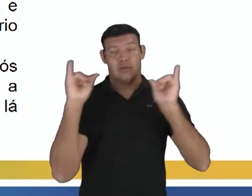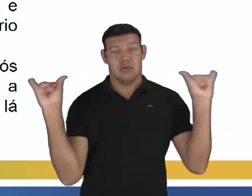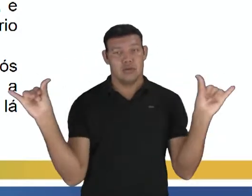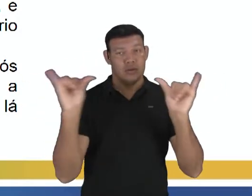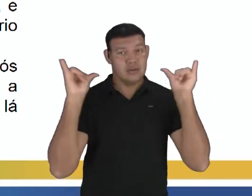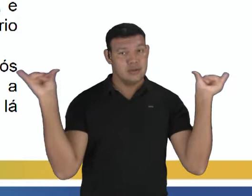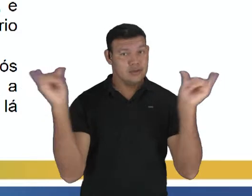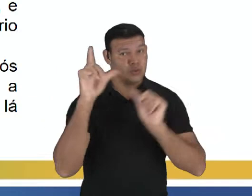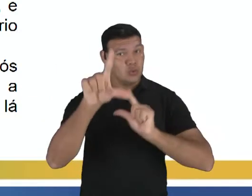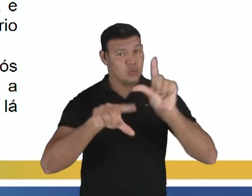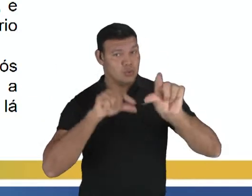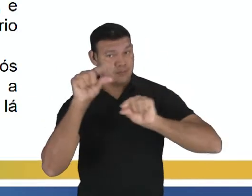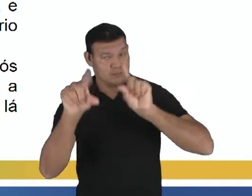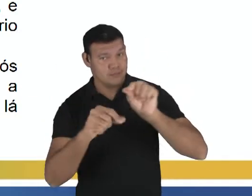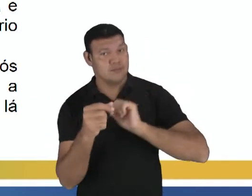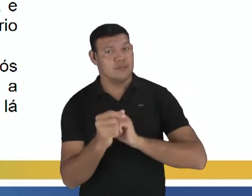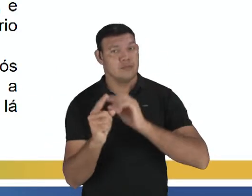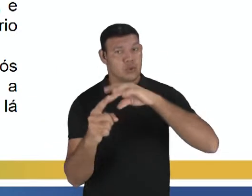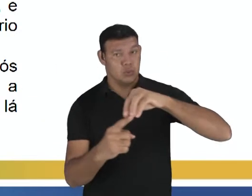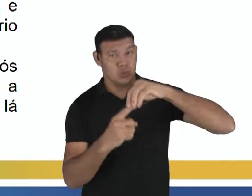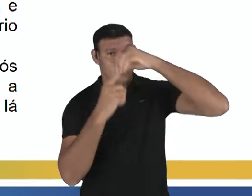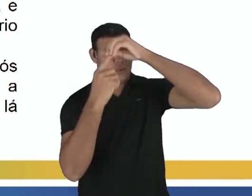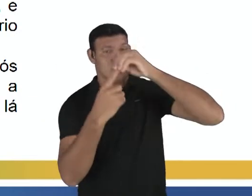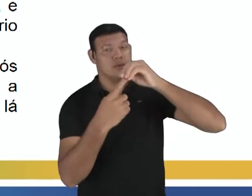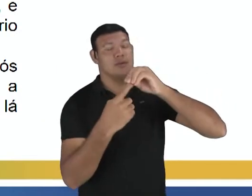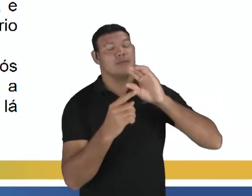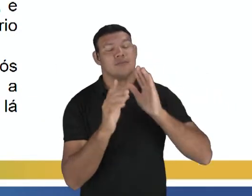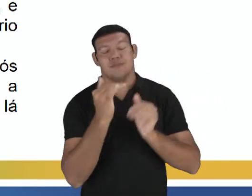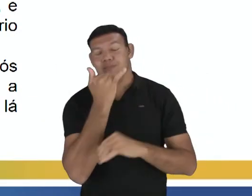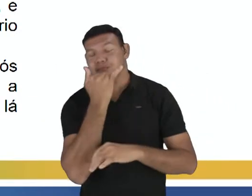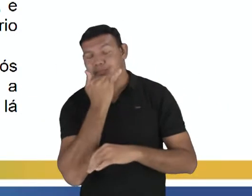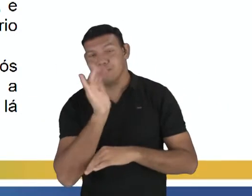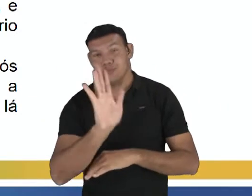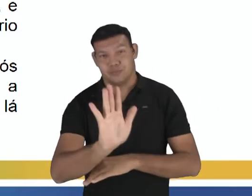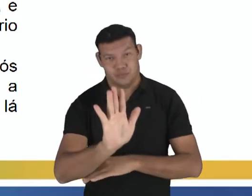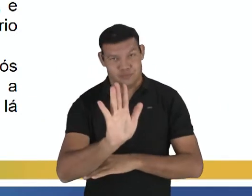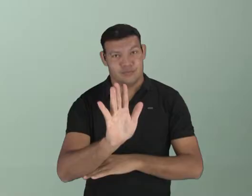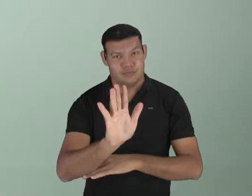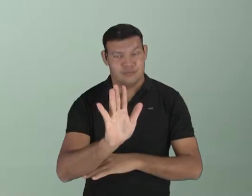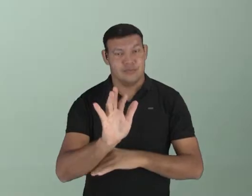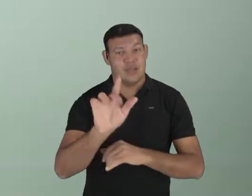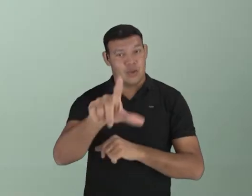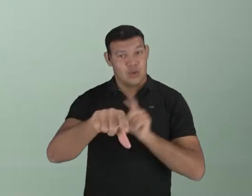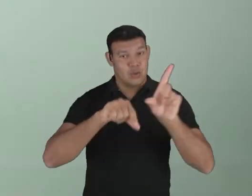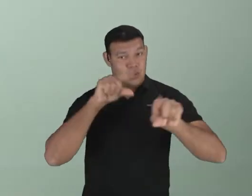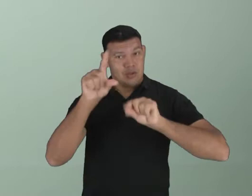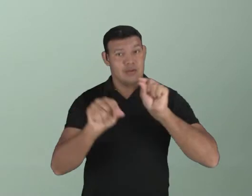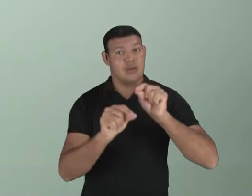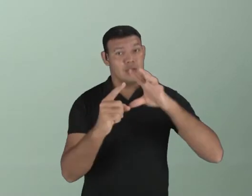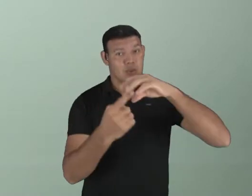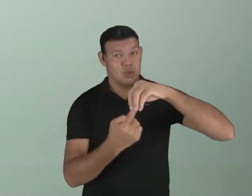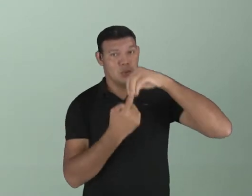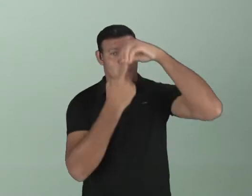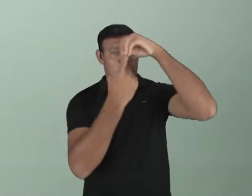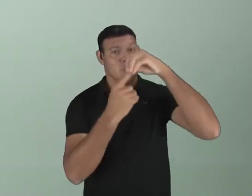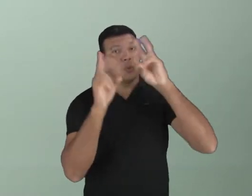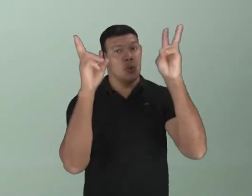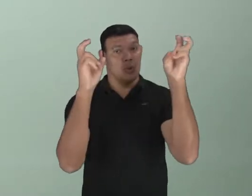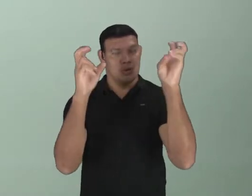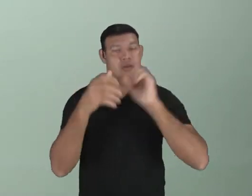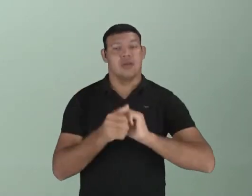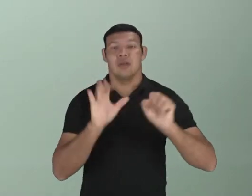Nós escolhemos aqui um único texto, nós escolhemos aqui um único tema, que